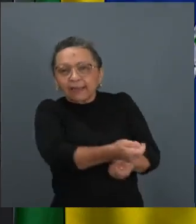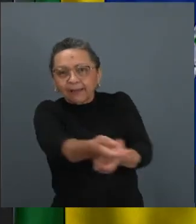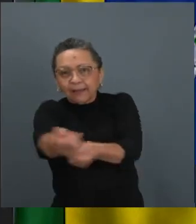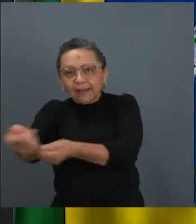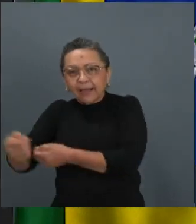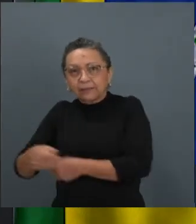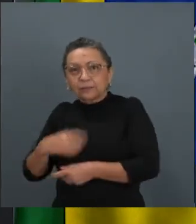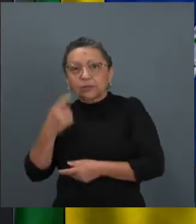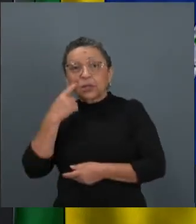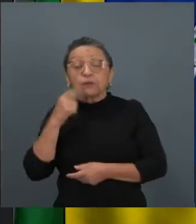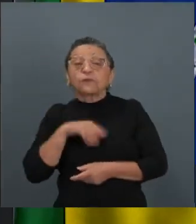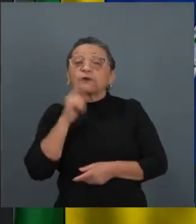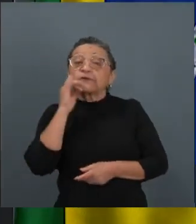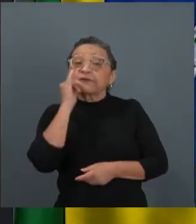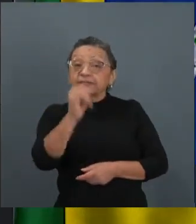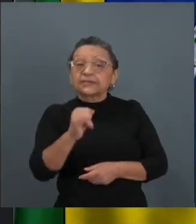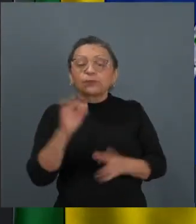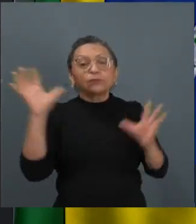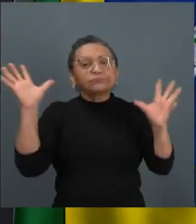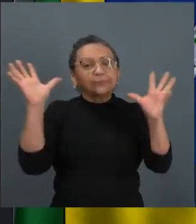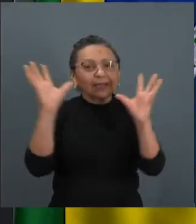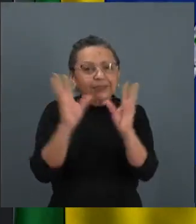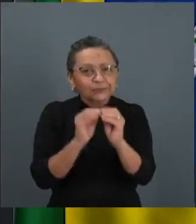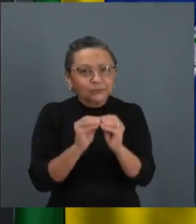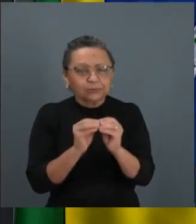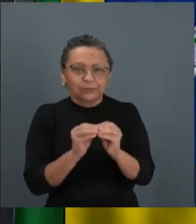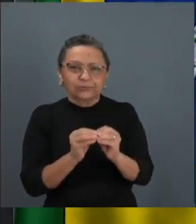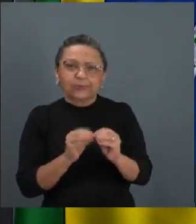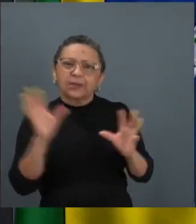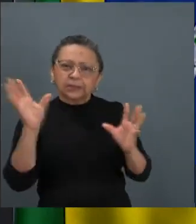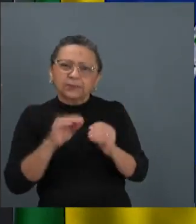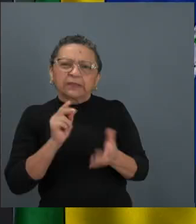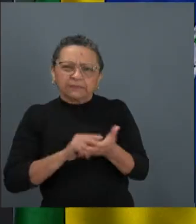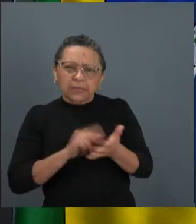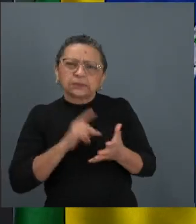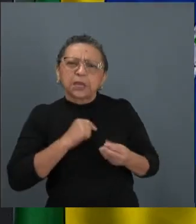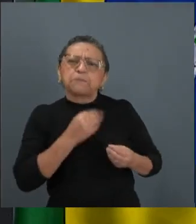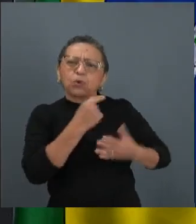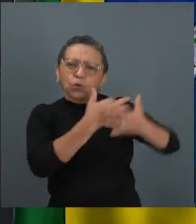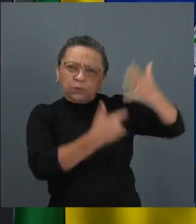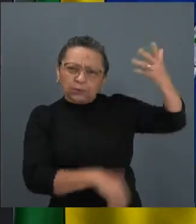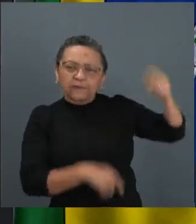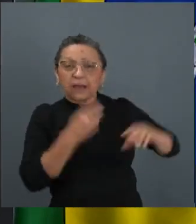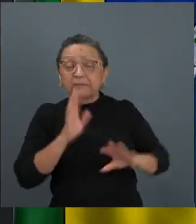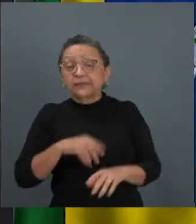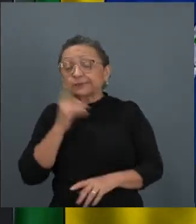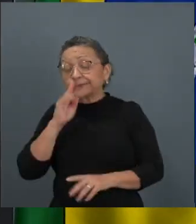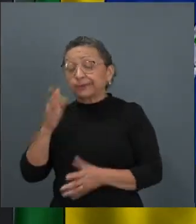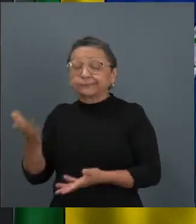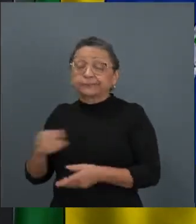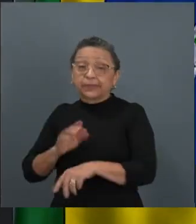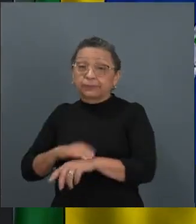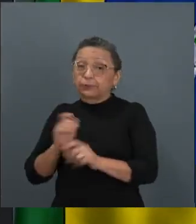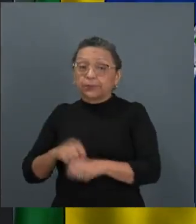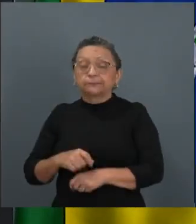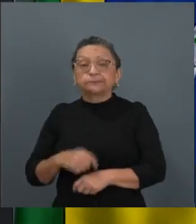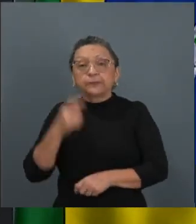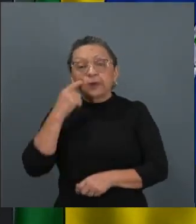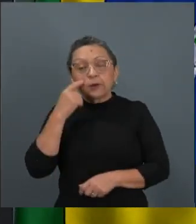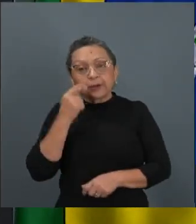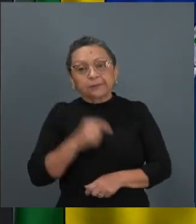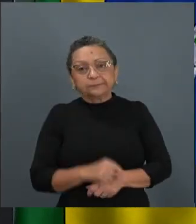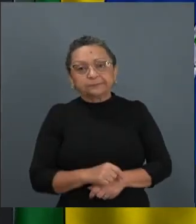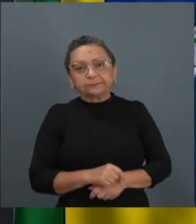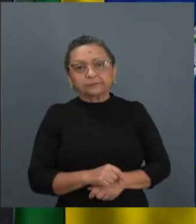vou fazer aqui um breve resumo. Teria muito a falar, mas eu acho que já falei mais do que devia. Vejam, senhores,